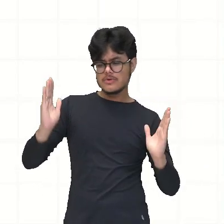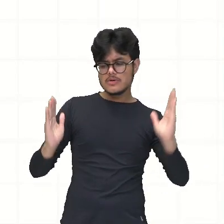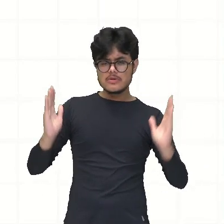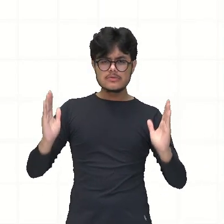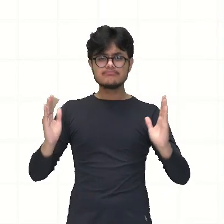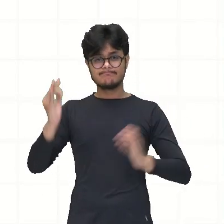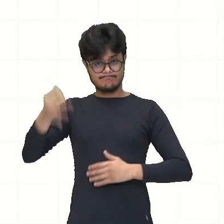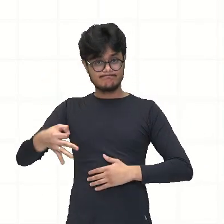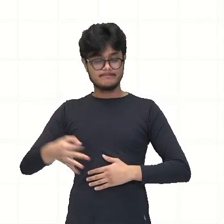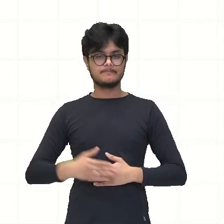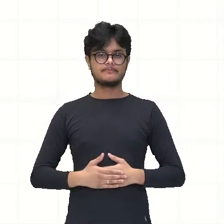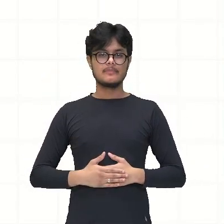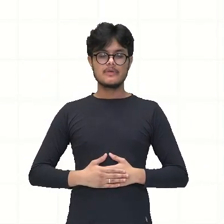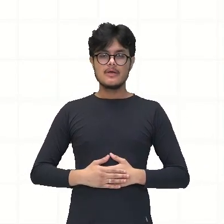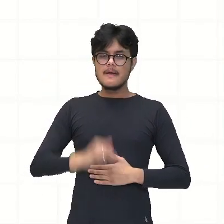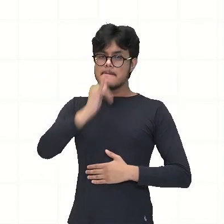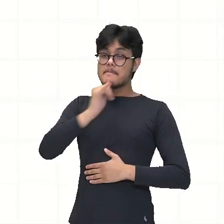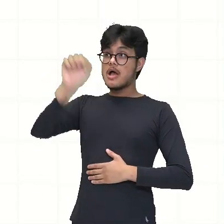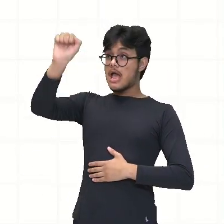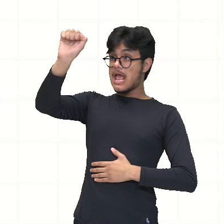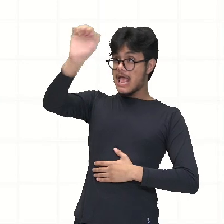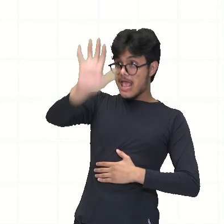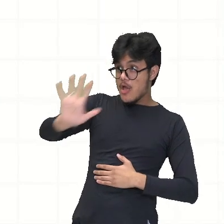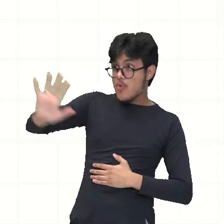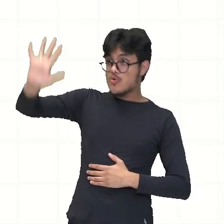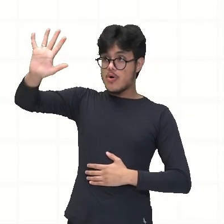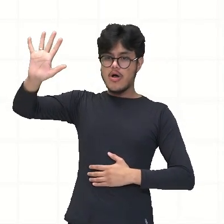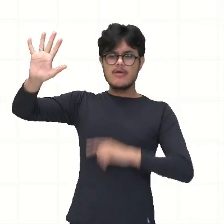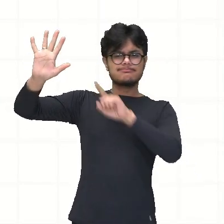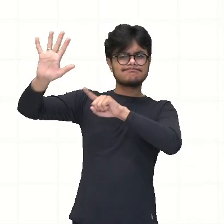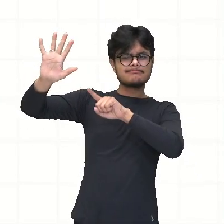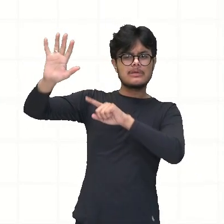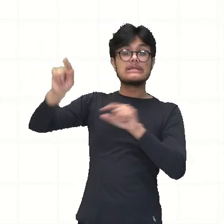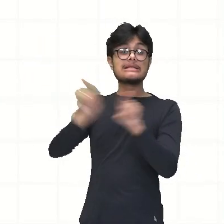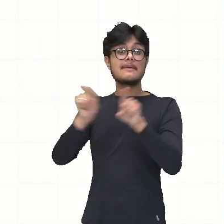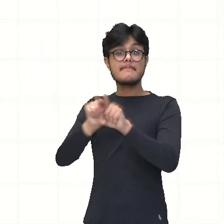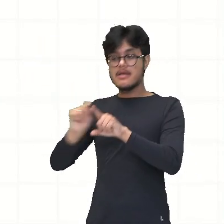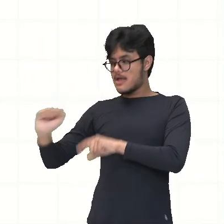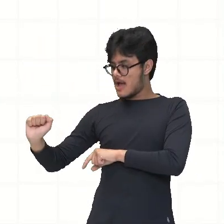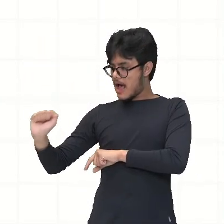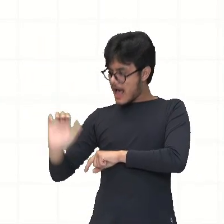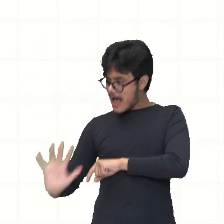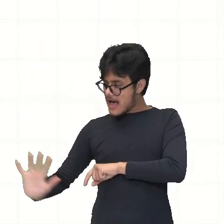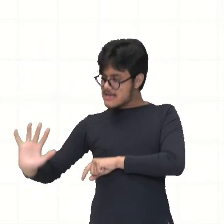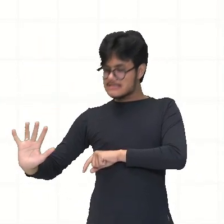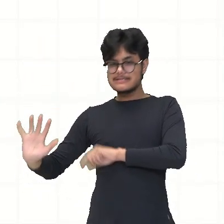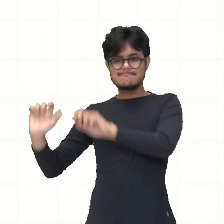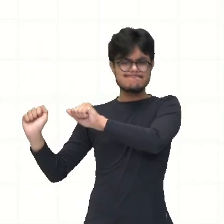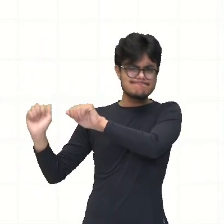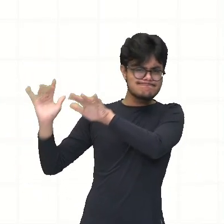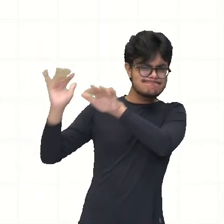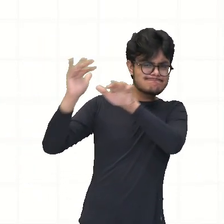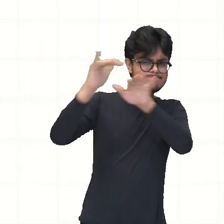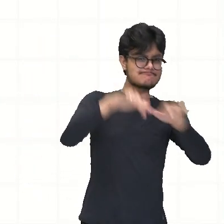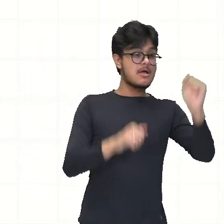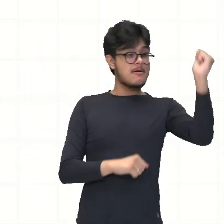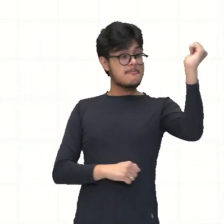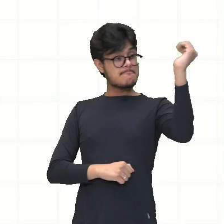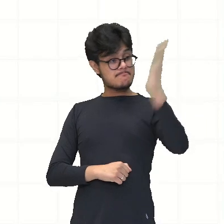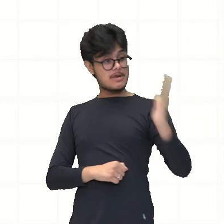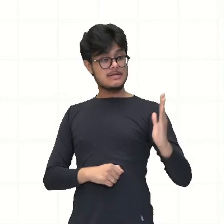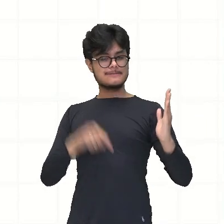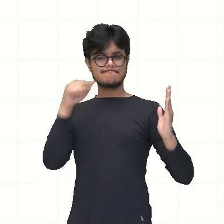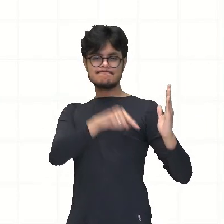quando muitos europeus e também os asiáticos, eles chegam ao Brasil, tá bom? Então, isso